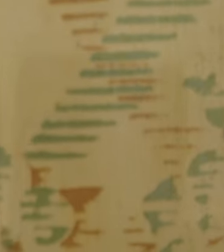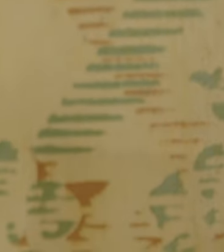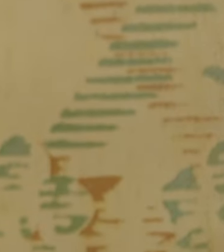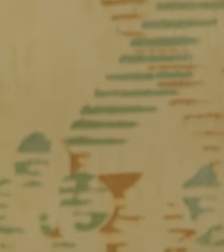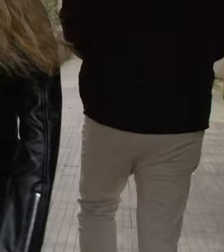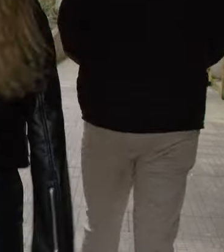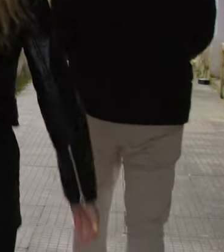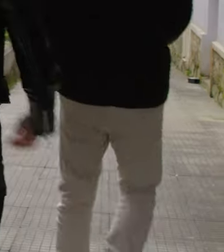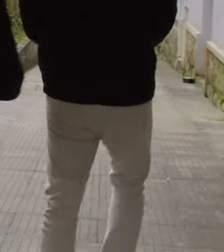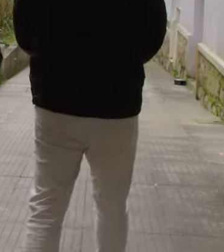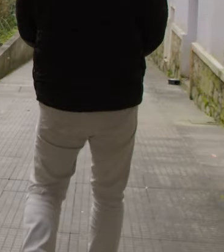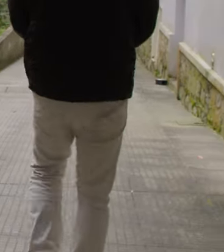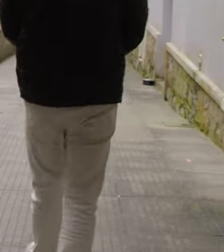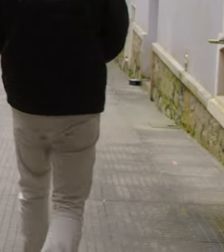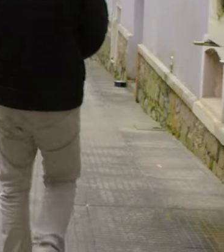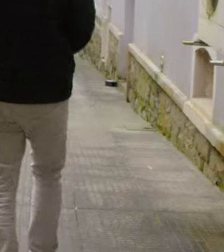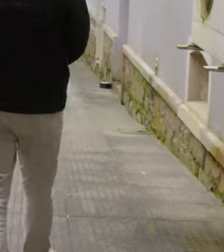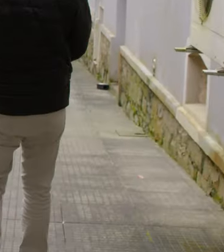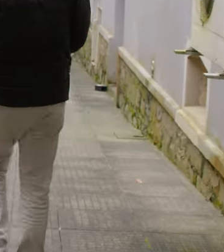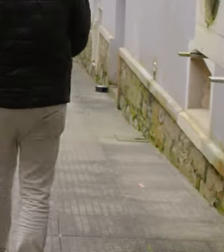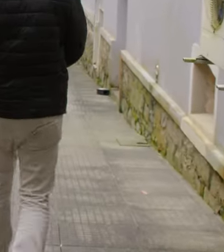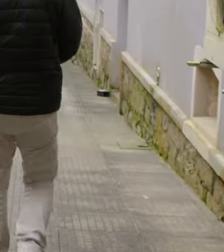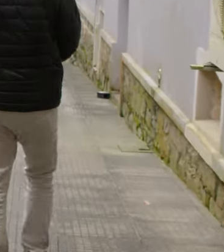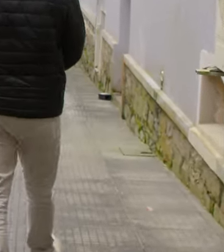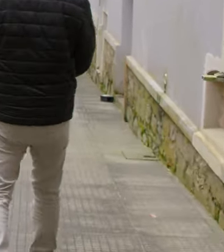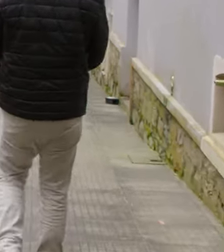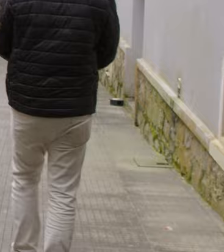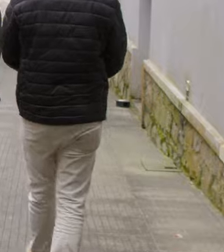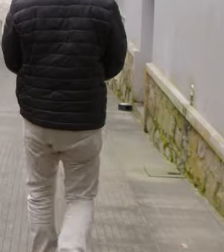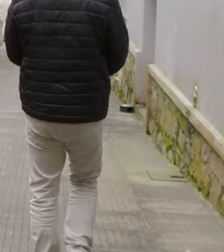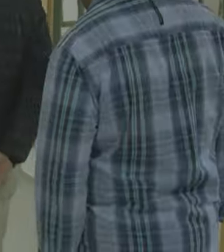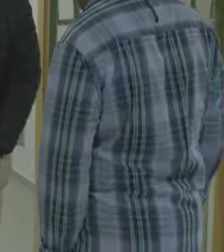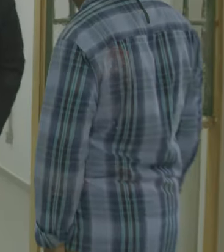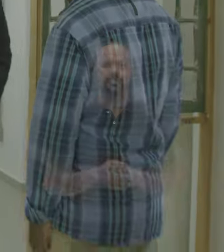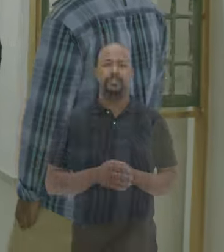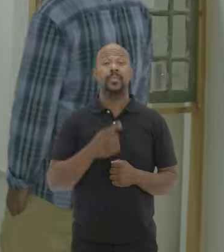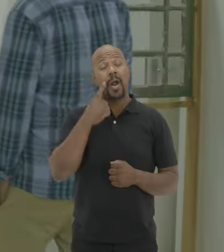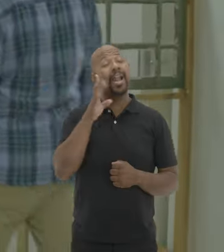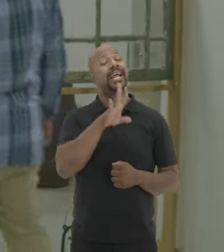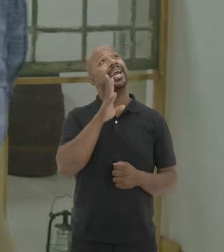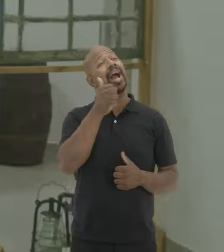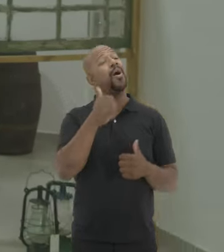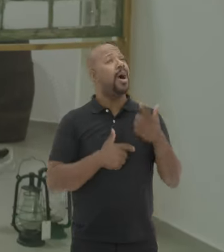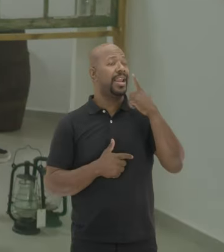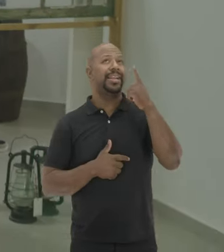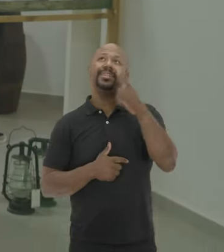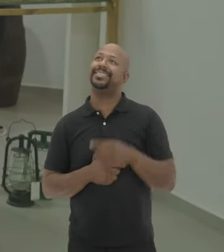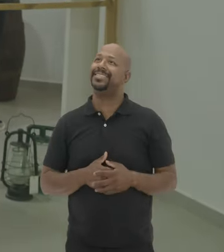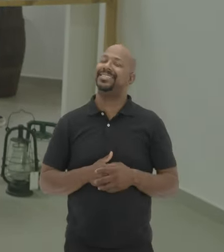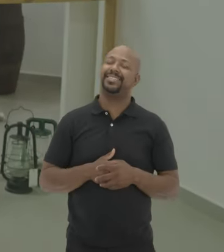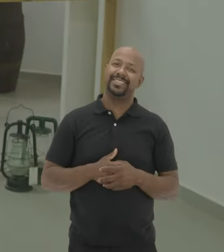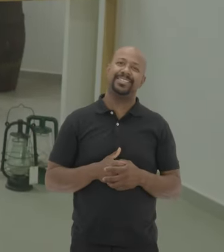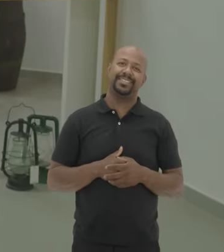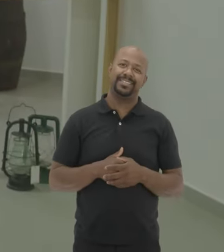parede. Eles seguem andando por um corredor externo e chegam ao Museu do Imigrante. Exposição com móveis